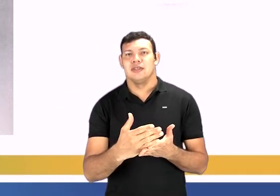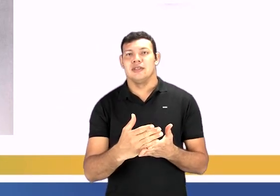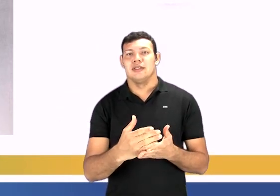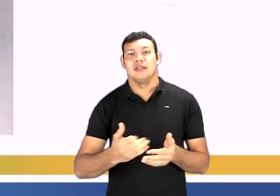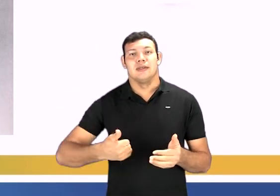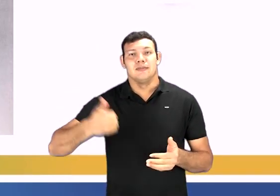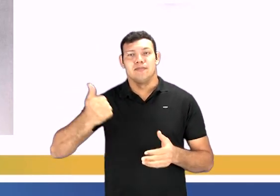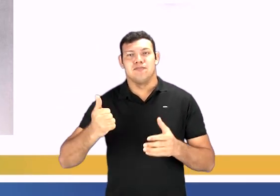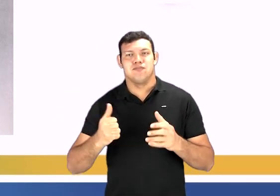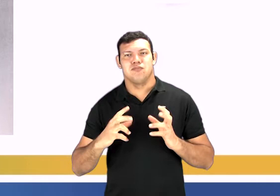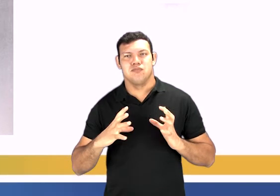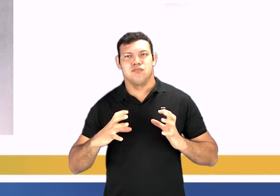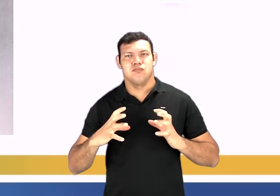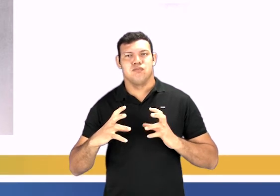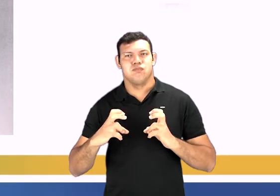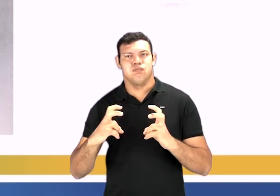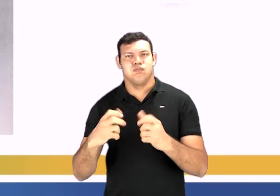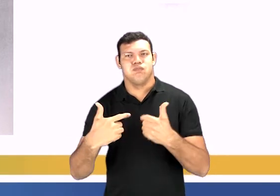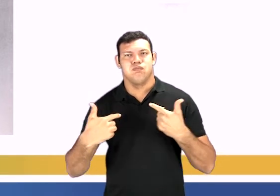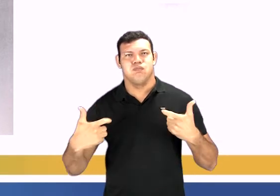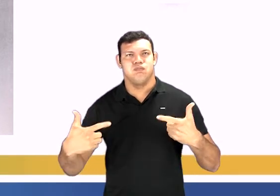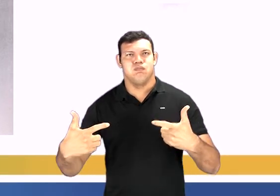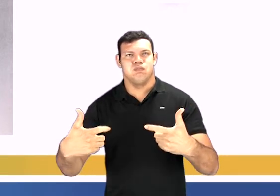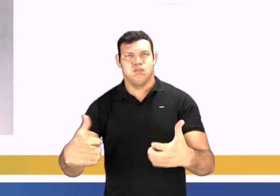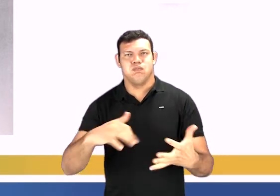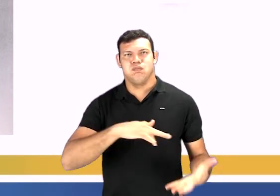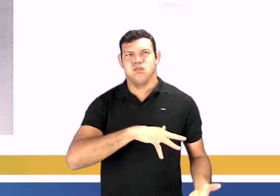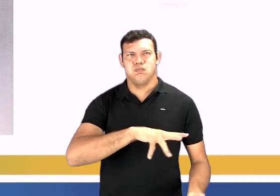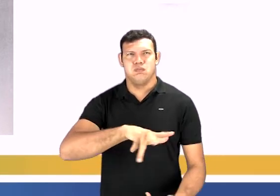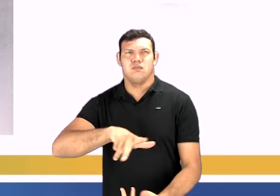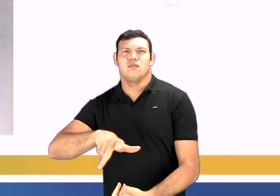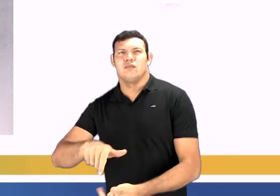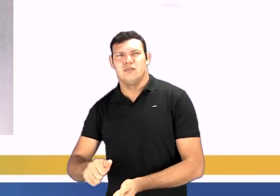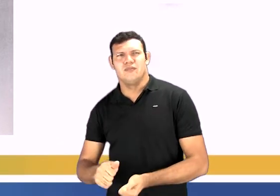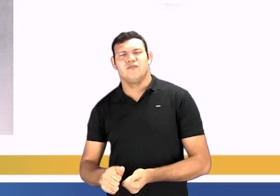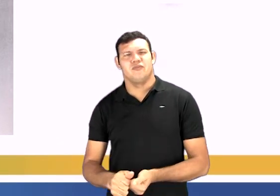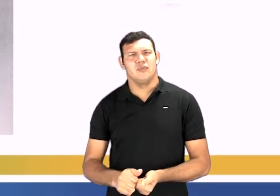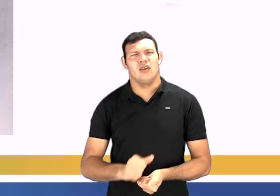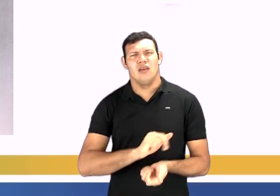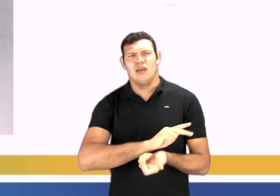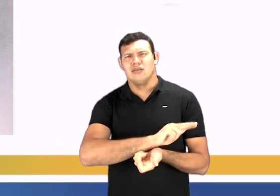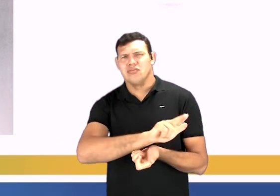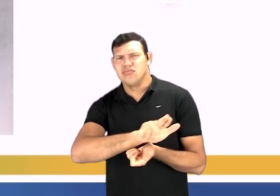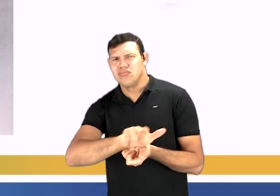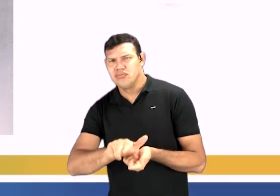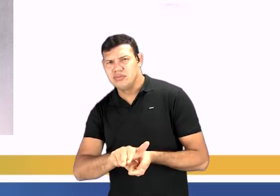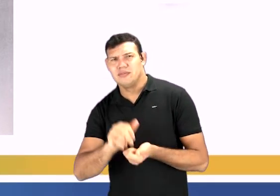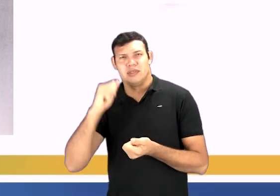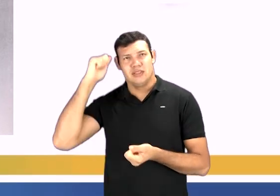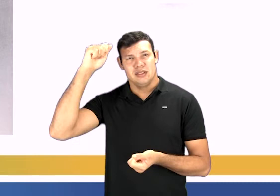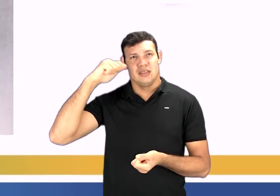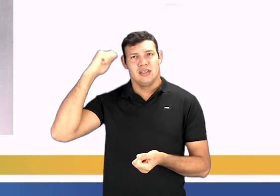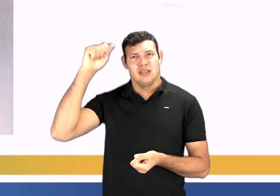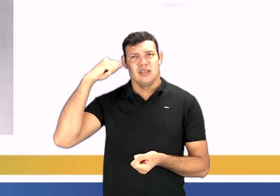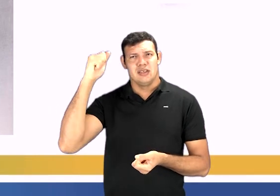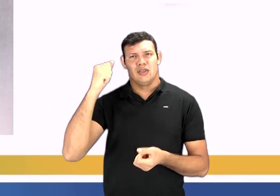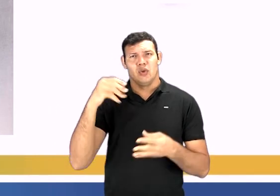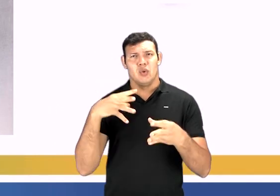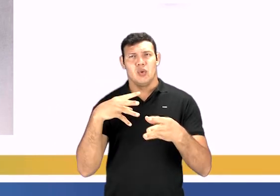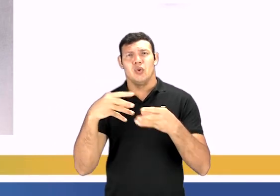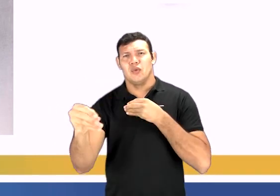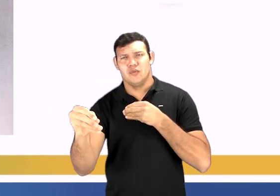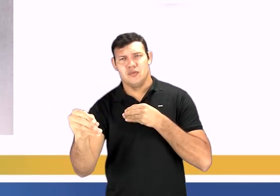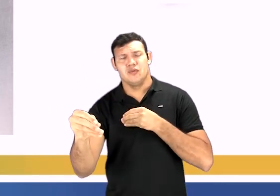estavam descontentes com o rumo que o mundo estava tomando. Assim, alguns deles refugiaram-se na Suíça,